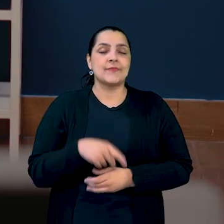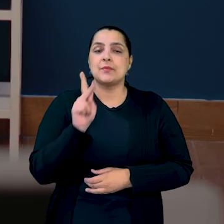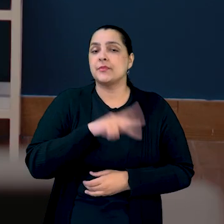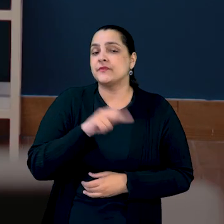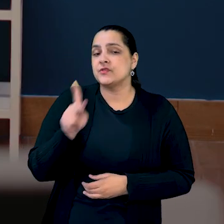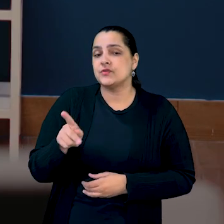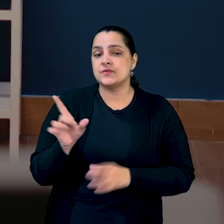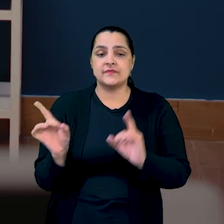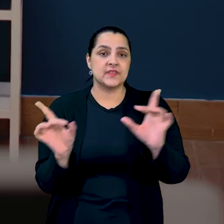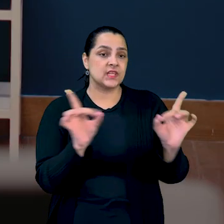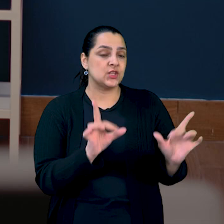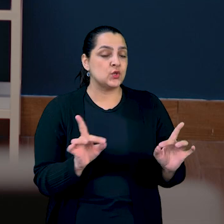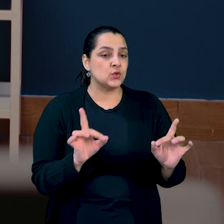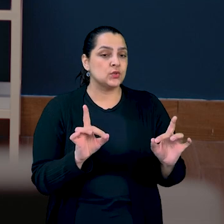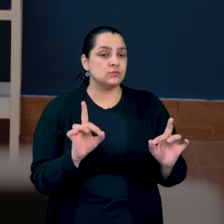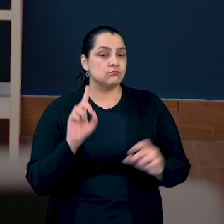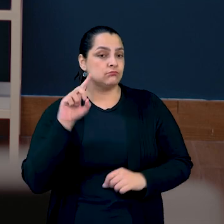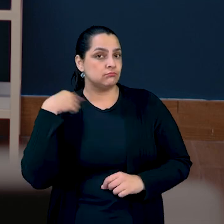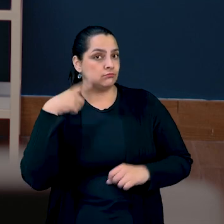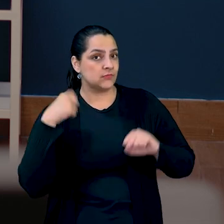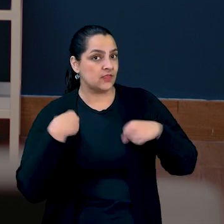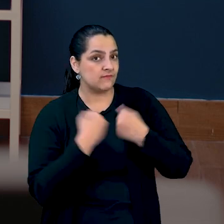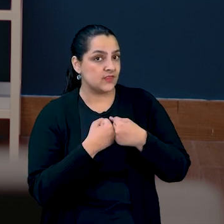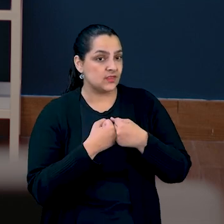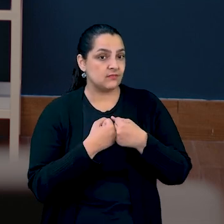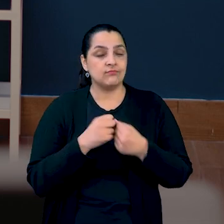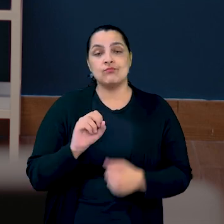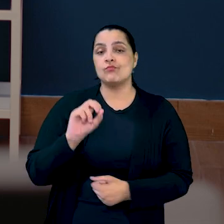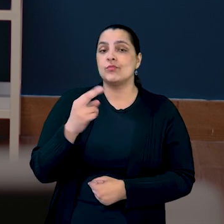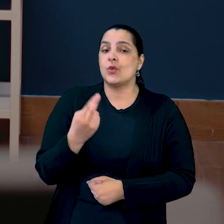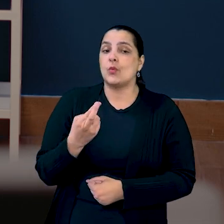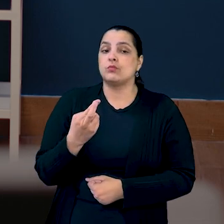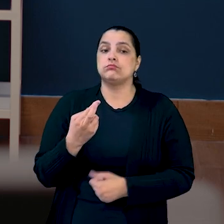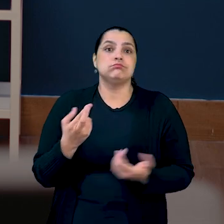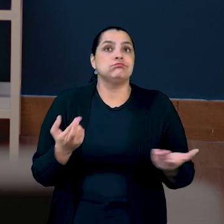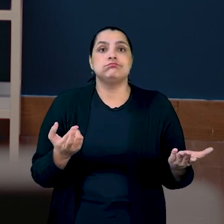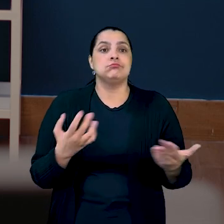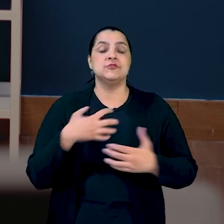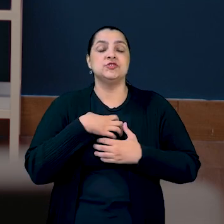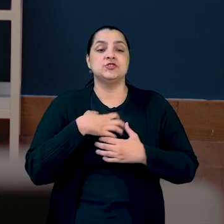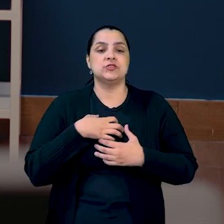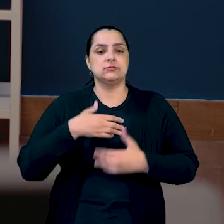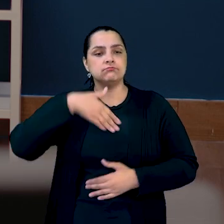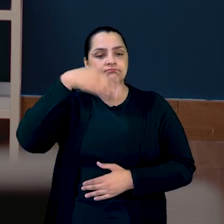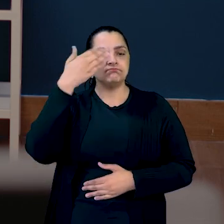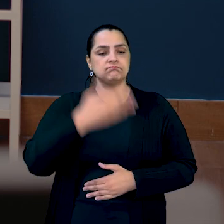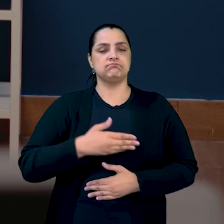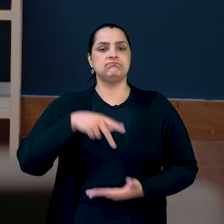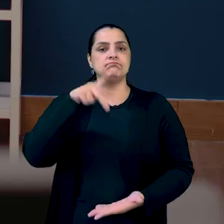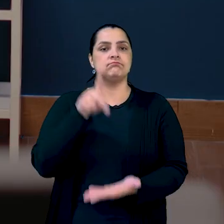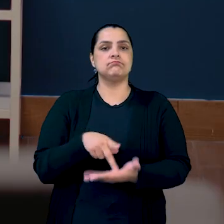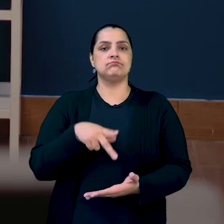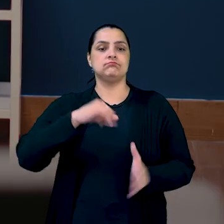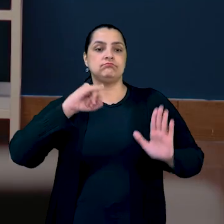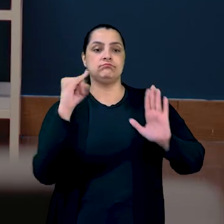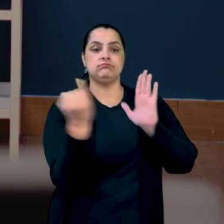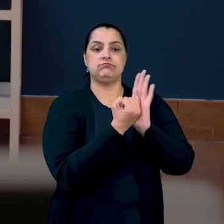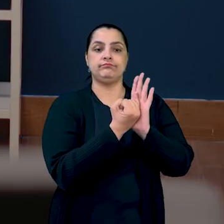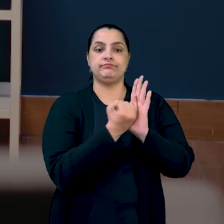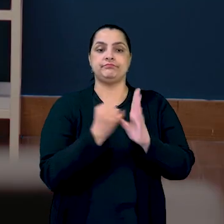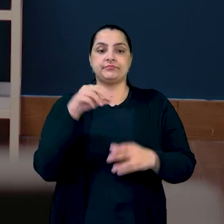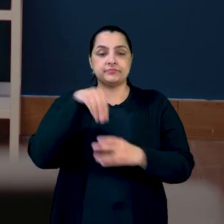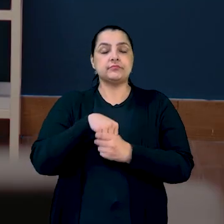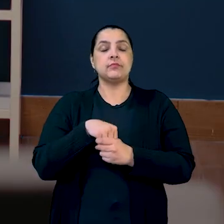sendo professores, vendedores, defendendo a causa de um cliente, ou então buscando formas de reafirmarmos a nossa